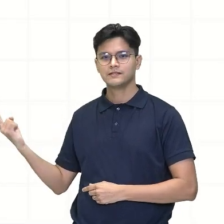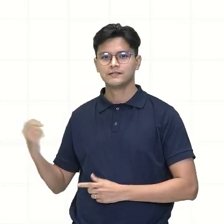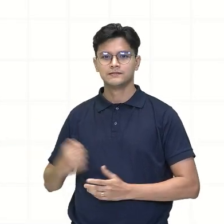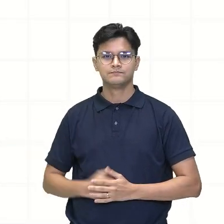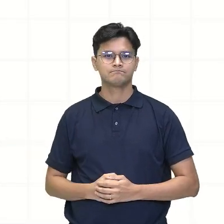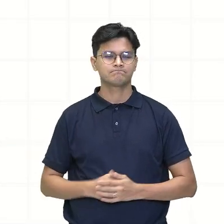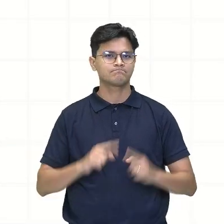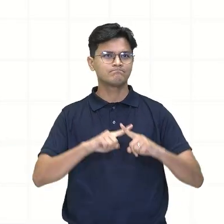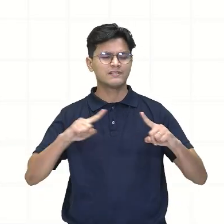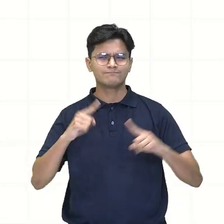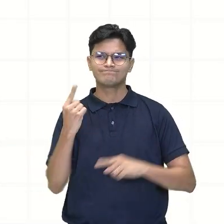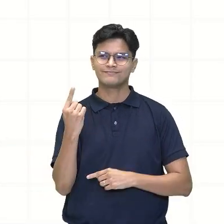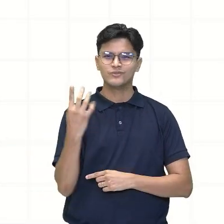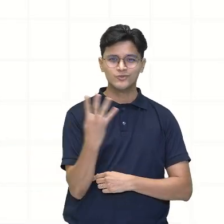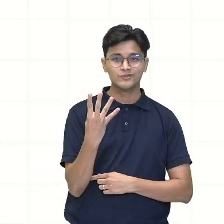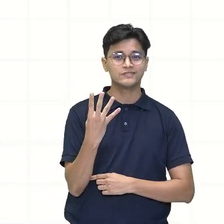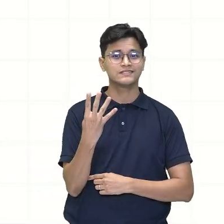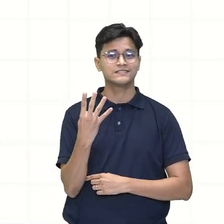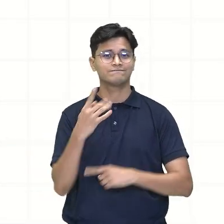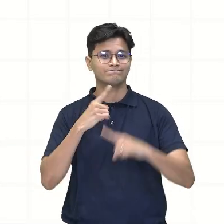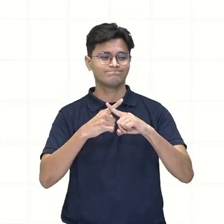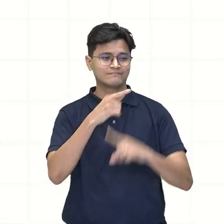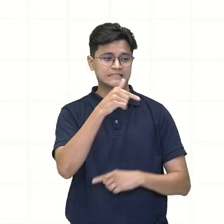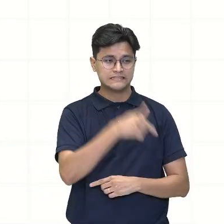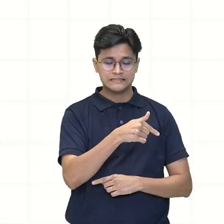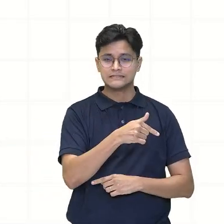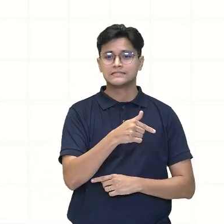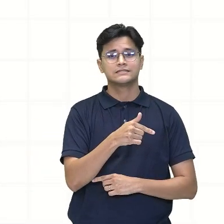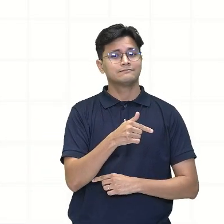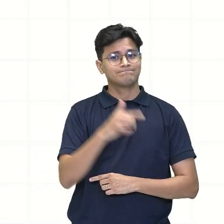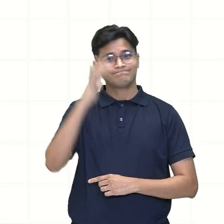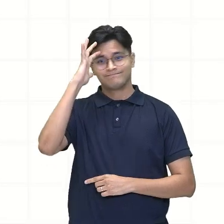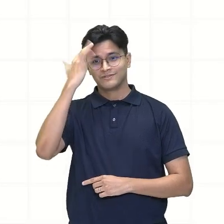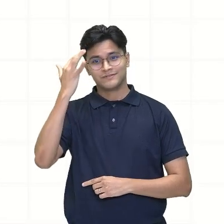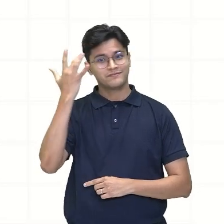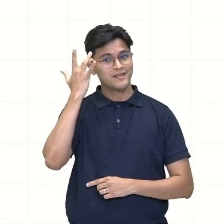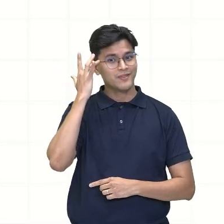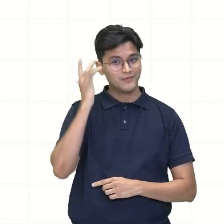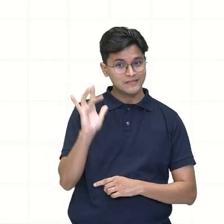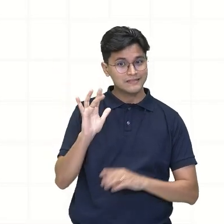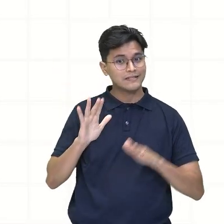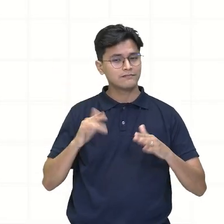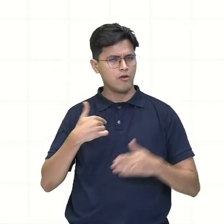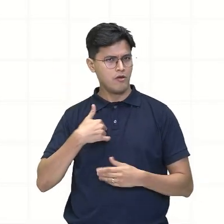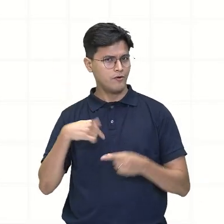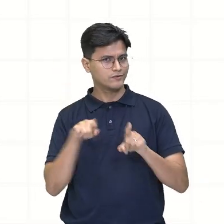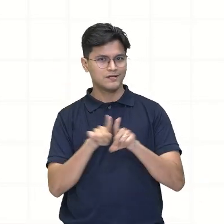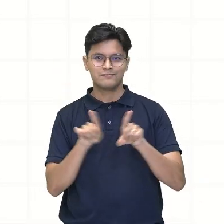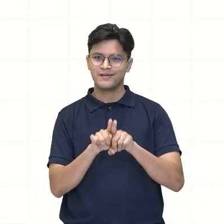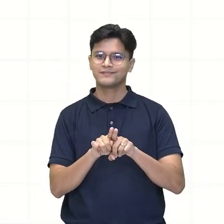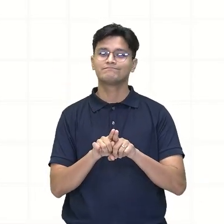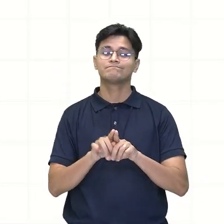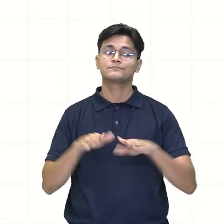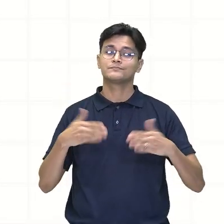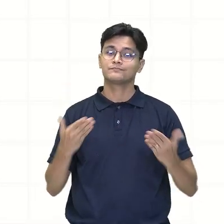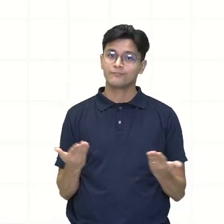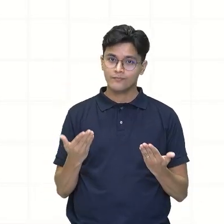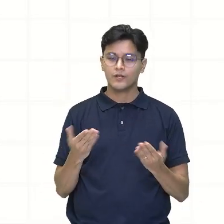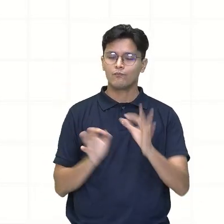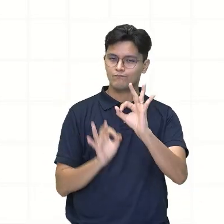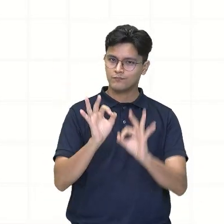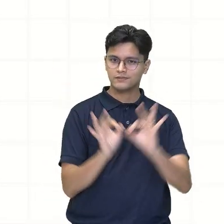direto quanto é 14 por 7. Eu também não. Então, vamos resolver aqui essa multiplicação separada.